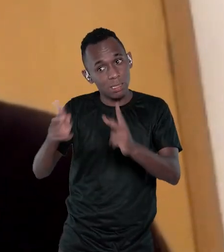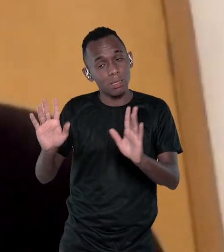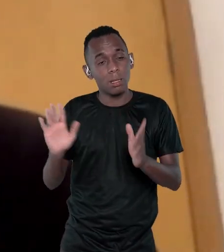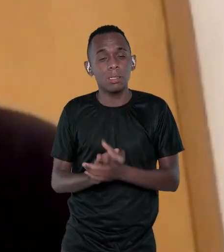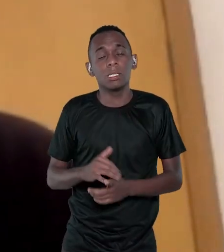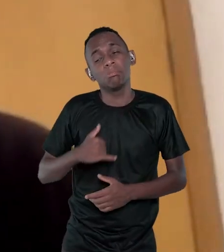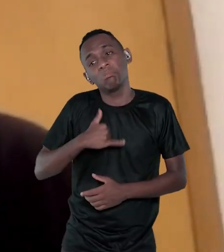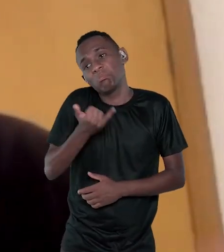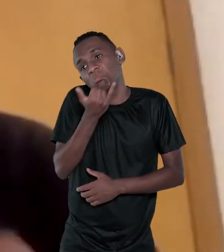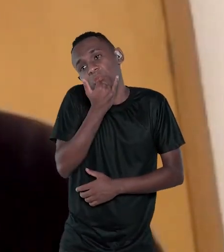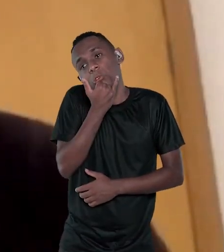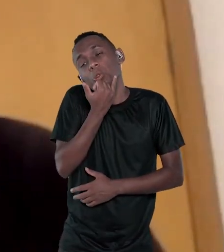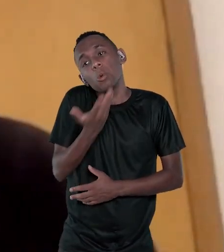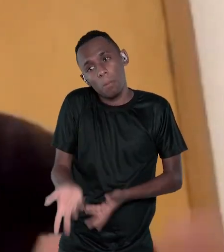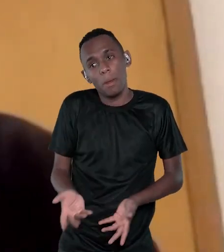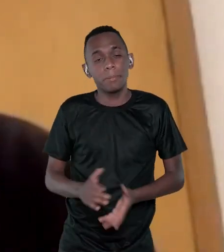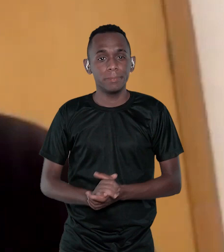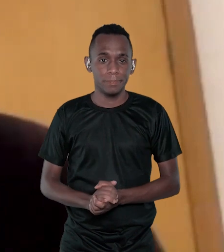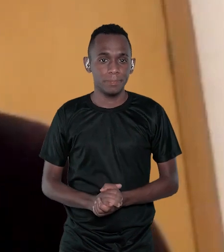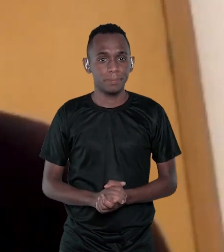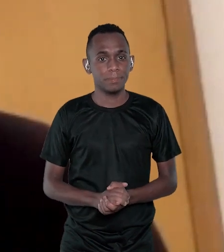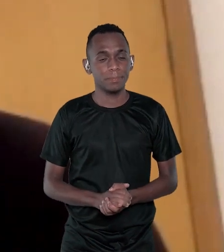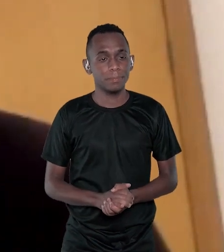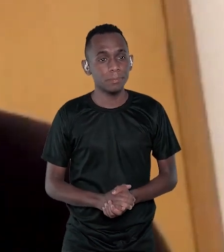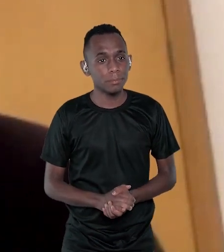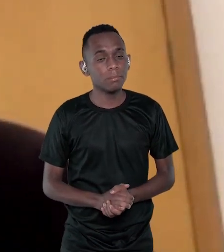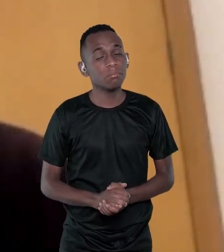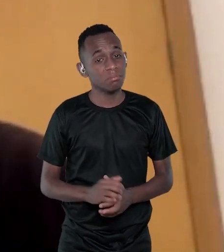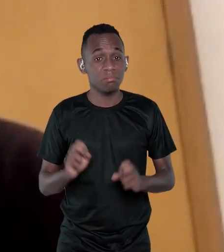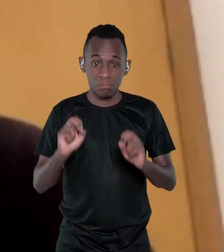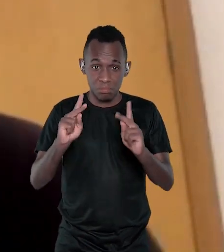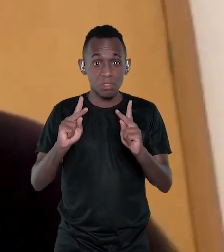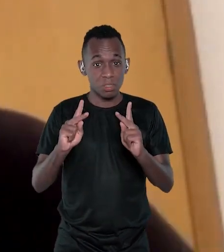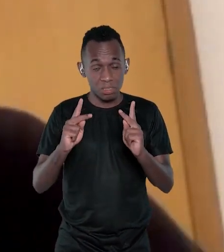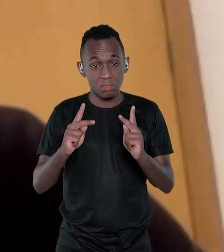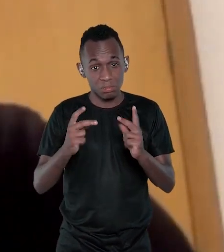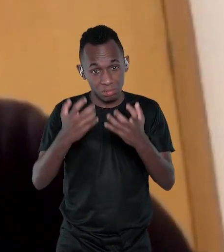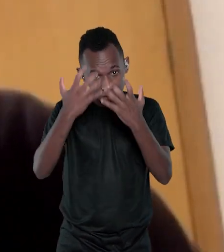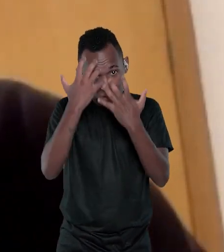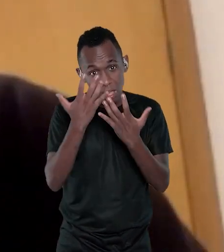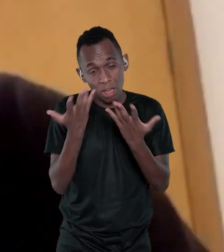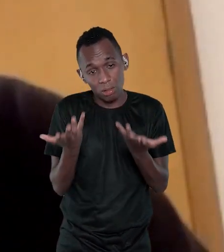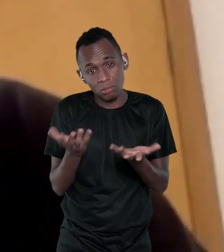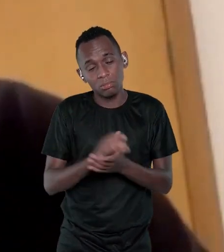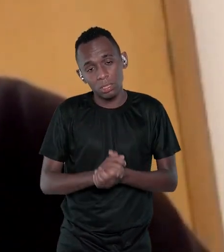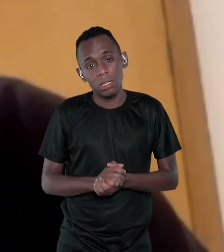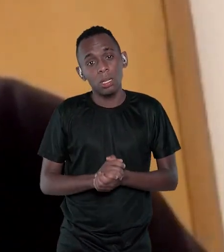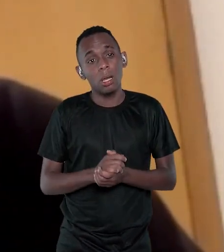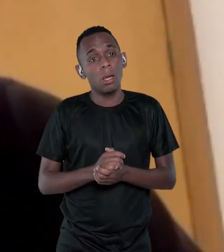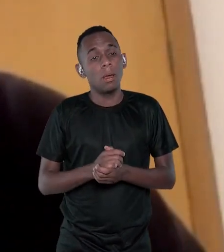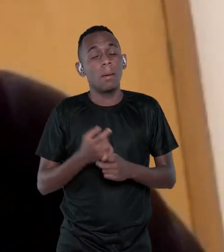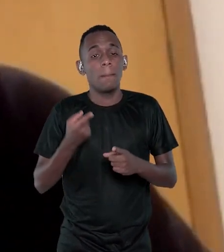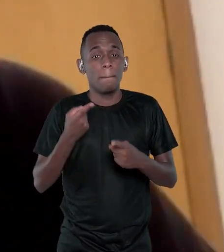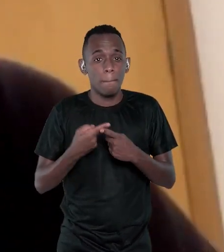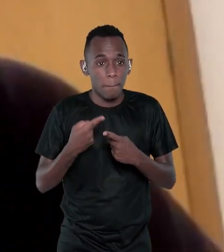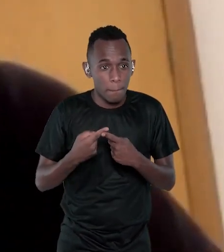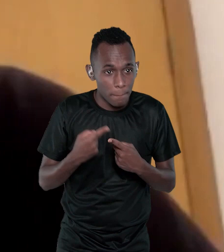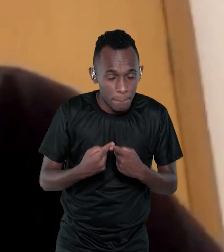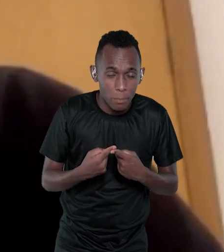Claros. E meus pesos, meus sentimentos e tal. Tá certo. E assim foi